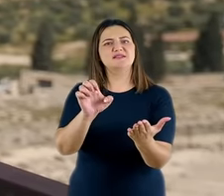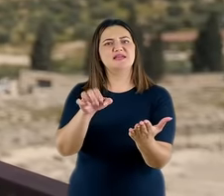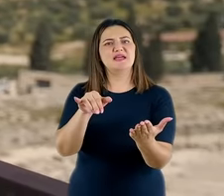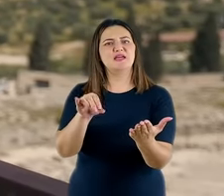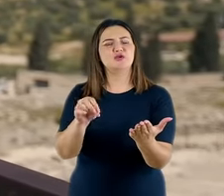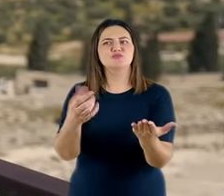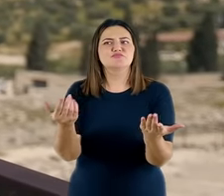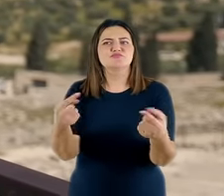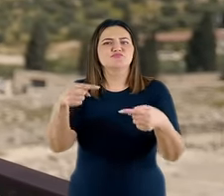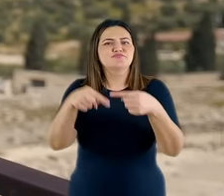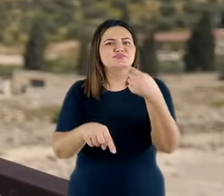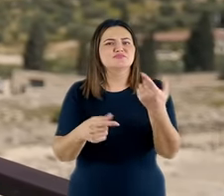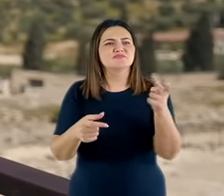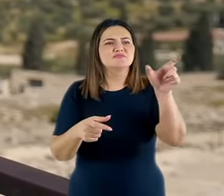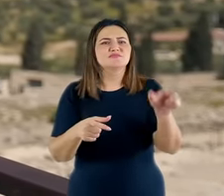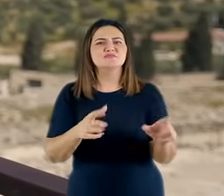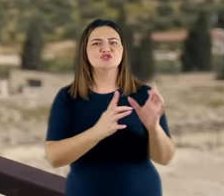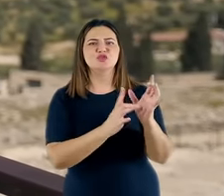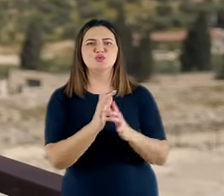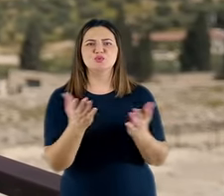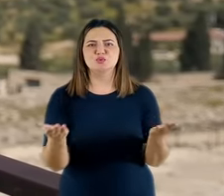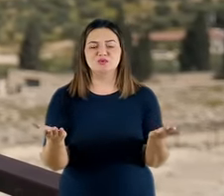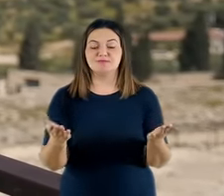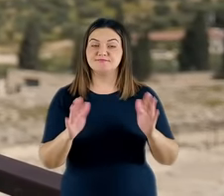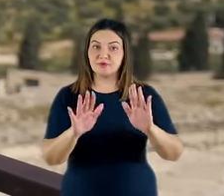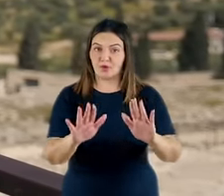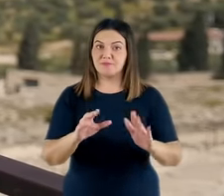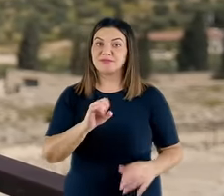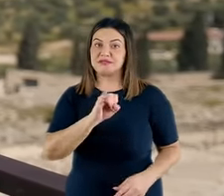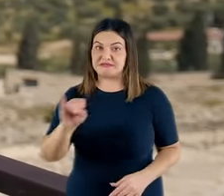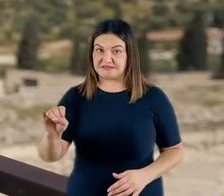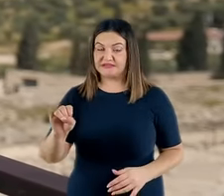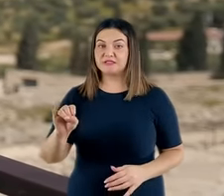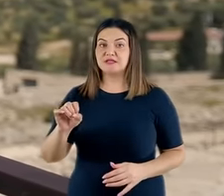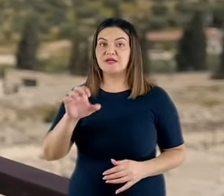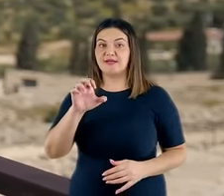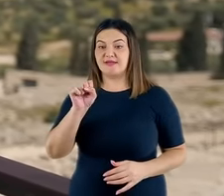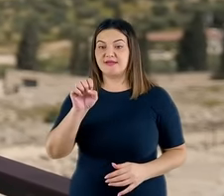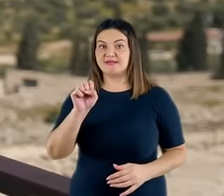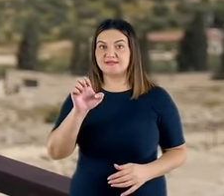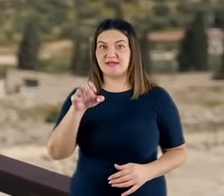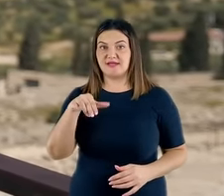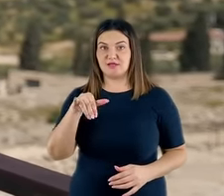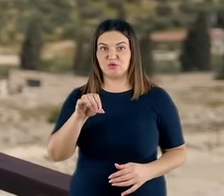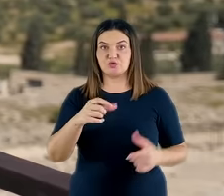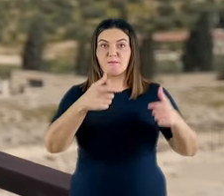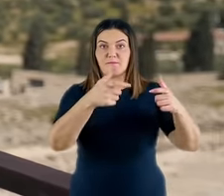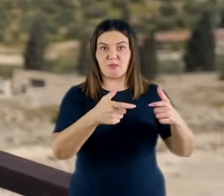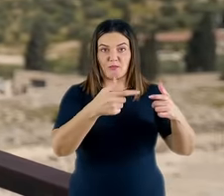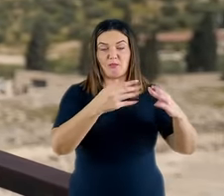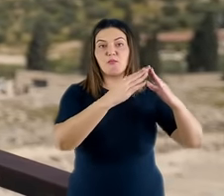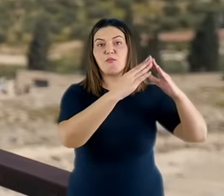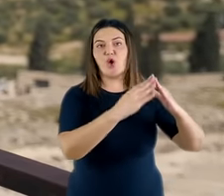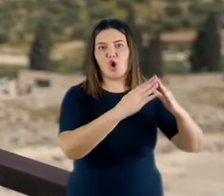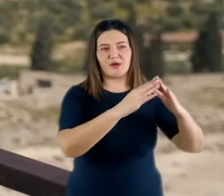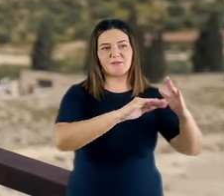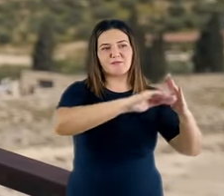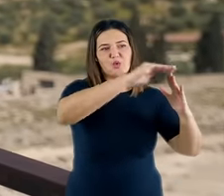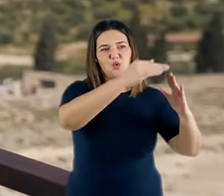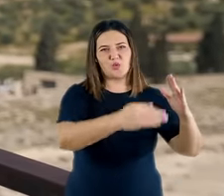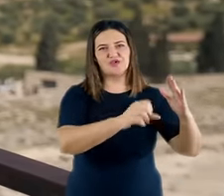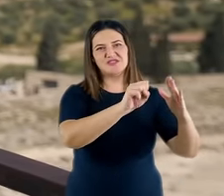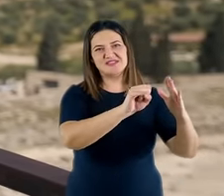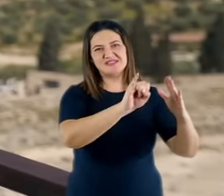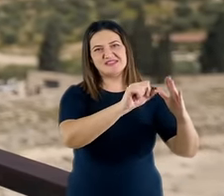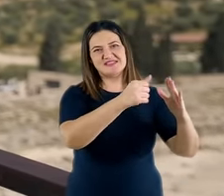com Jesus? Muito bem, se proceder a hipótese que os essênios morassem naquela região ali do Monte Sião,